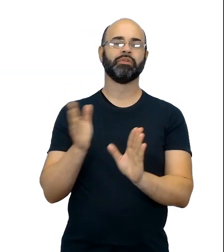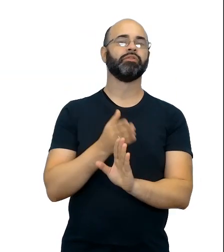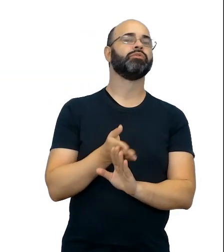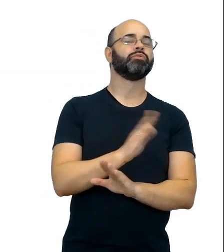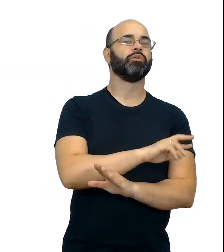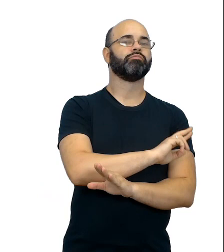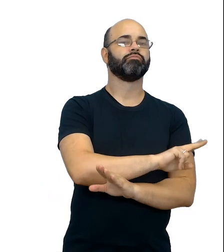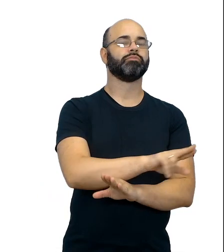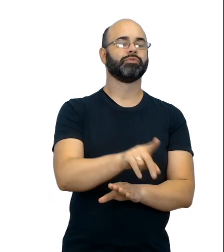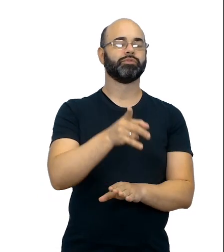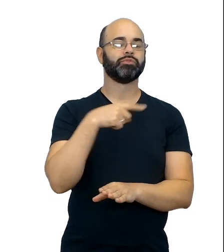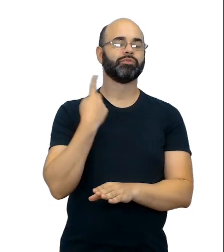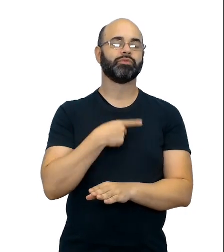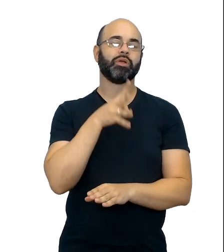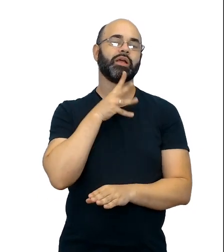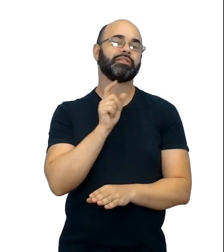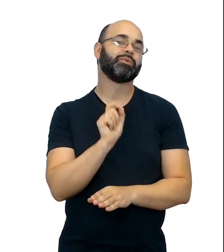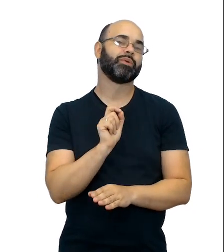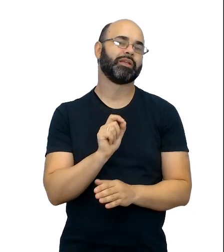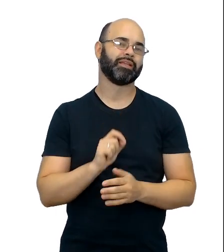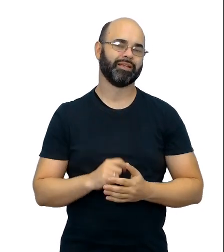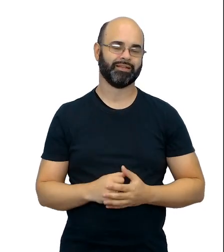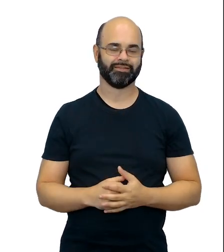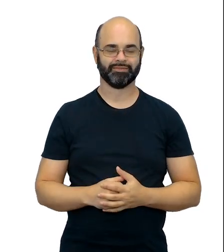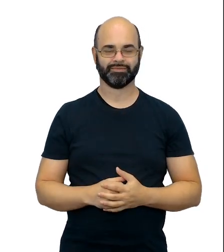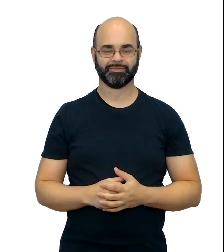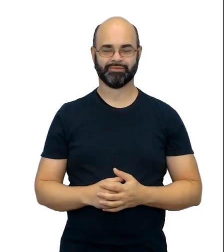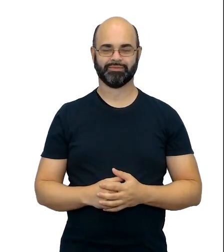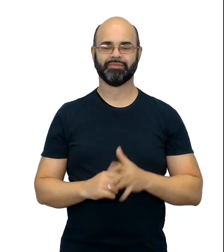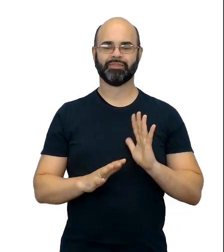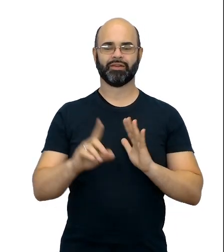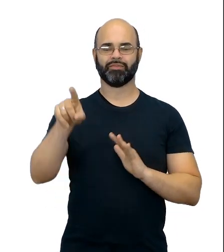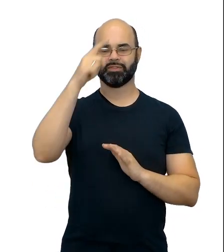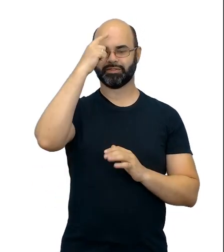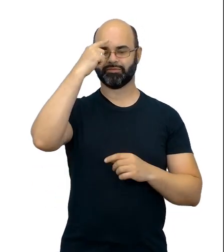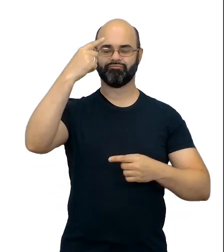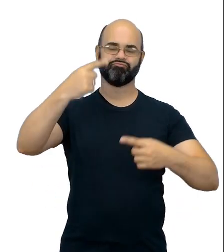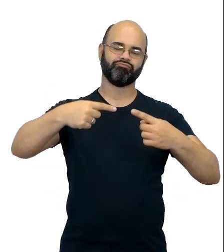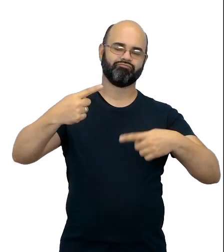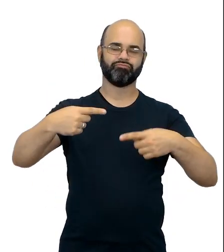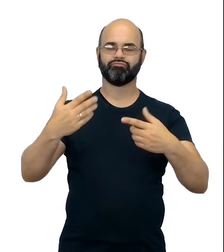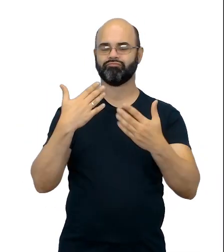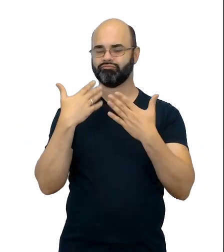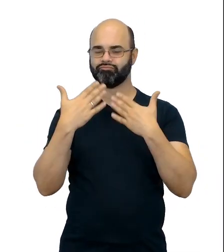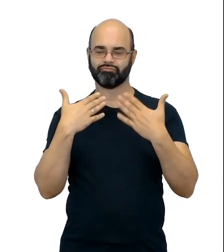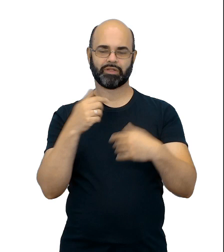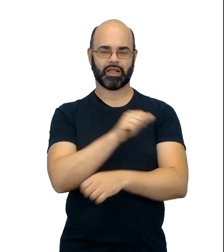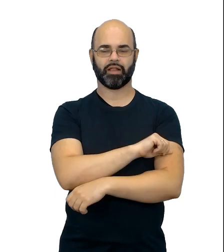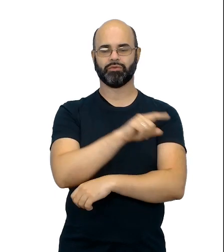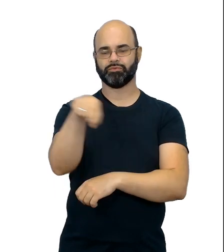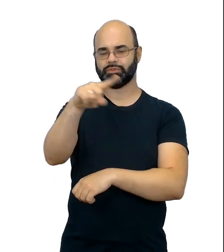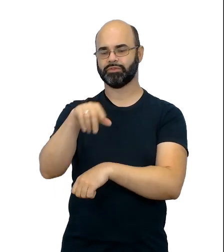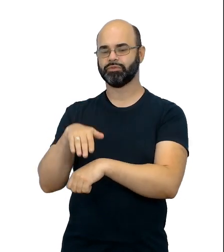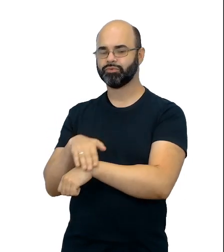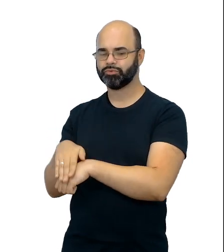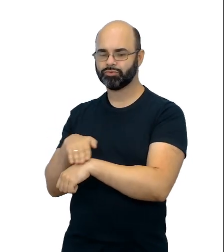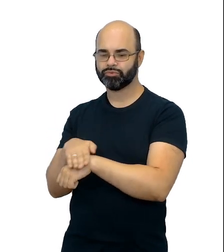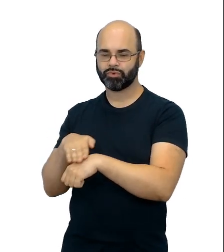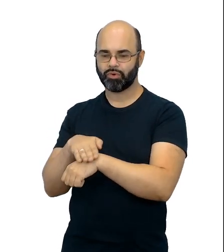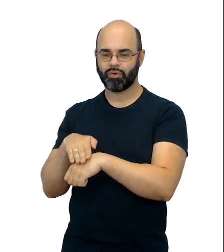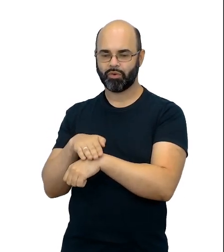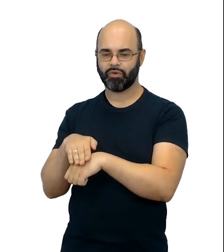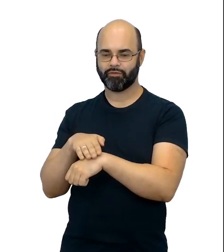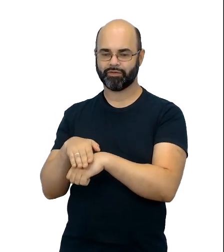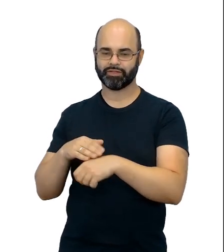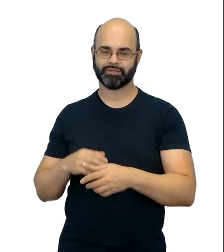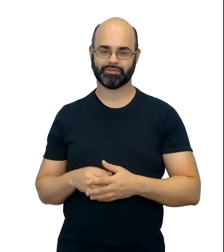aí para vocês estudarem, né? Para vocês discutirem com os estudantes, aquilo que eu falei no início,